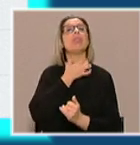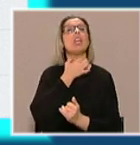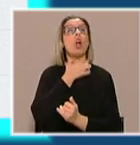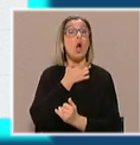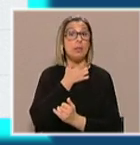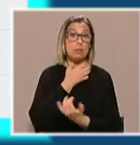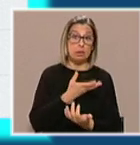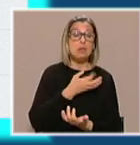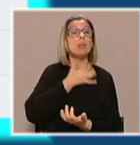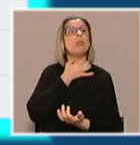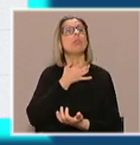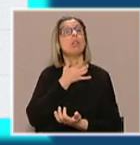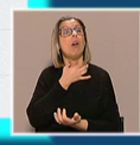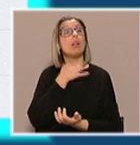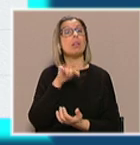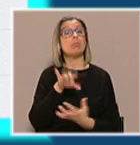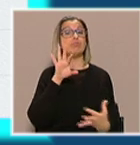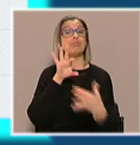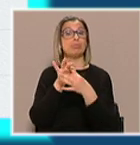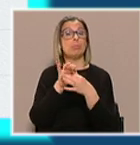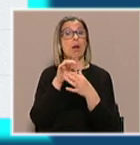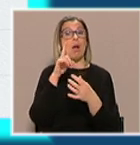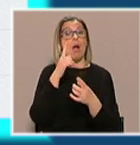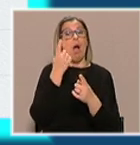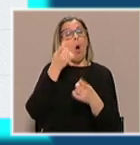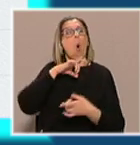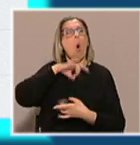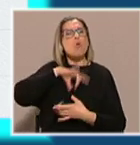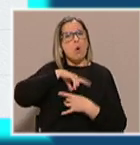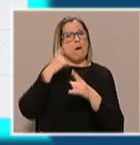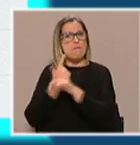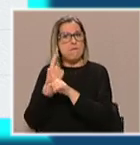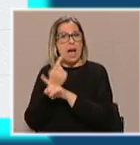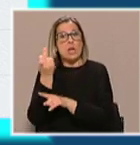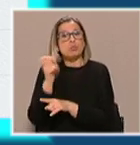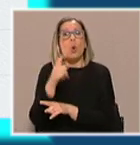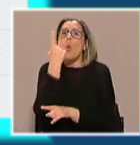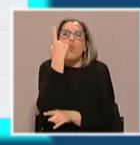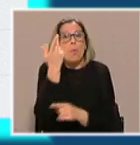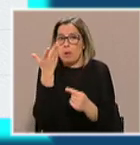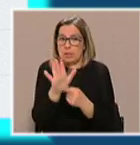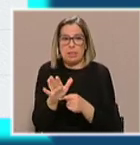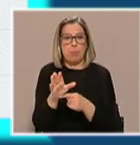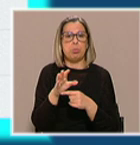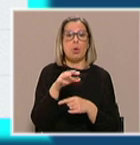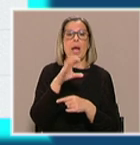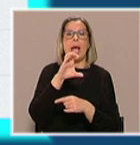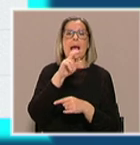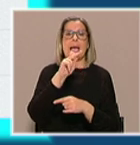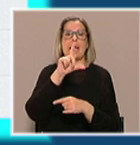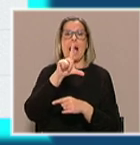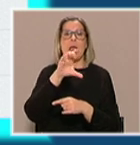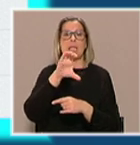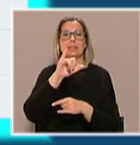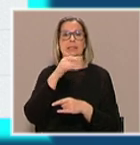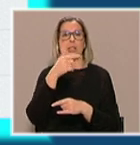secretar, entre várias hormonas, a calcitonina, e já vamos exemplificar com um exercício, as suprarrenais